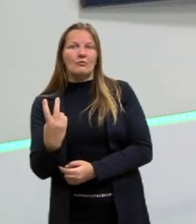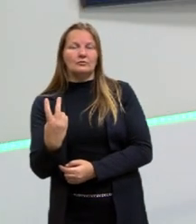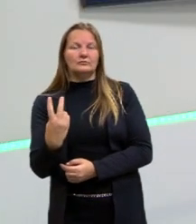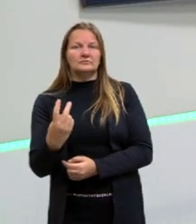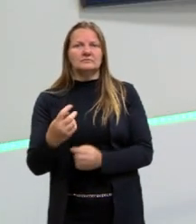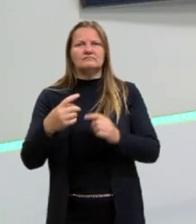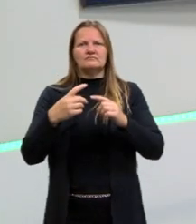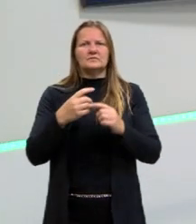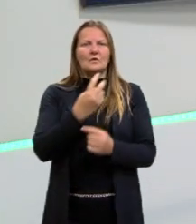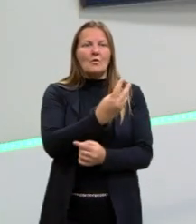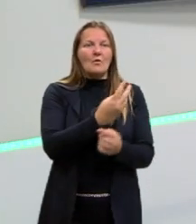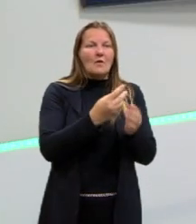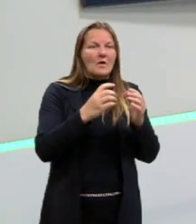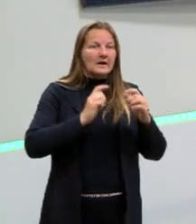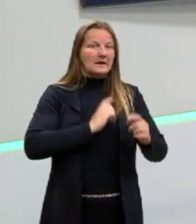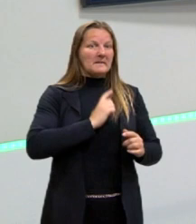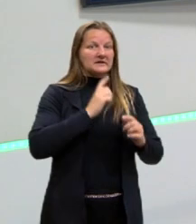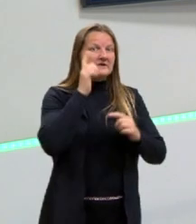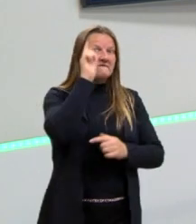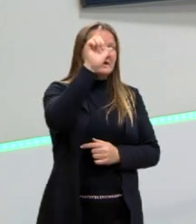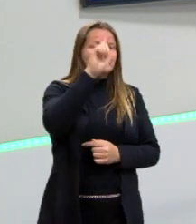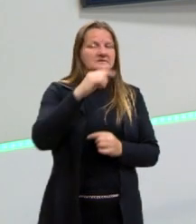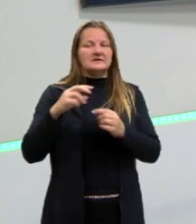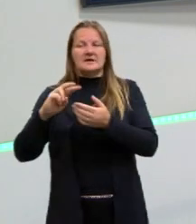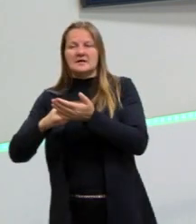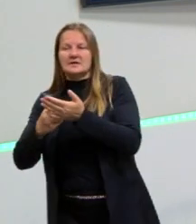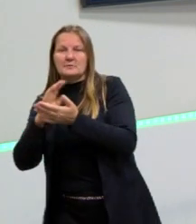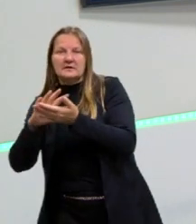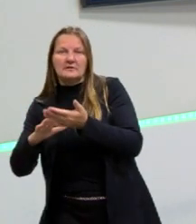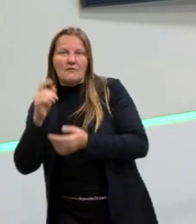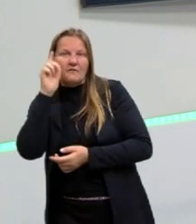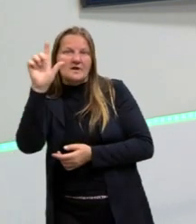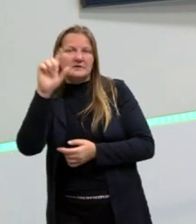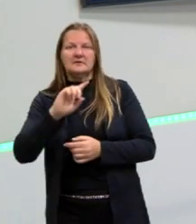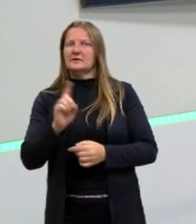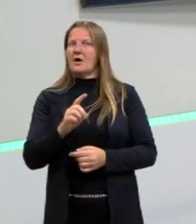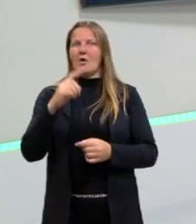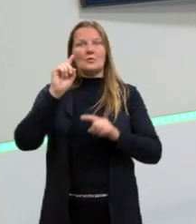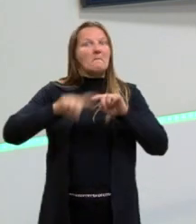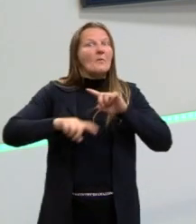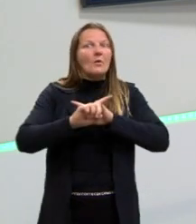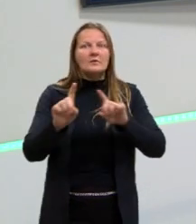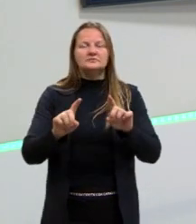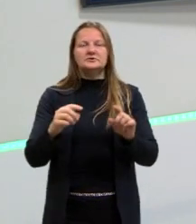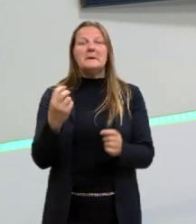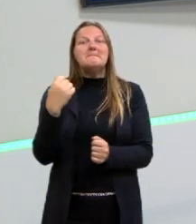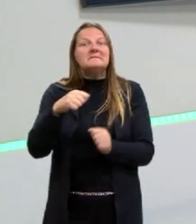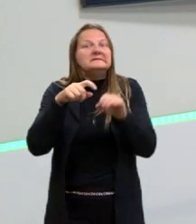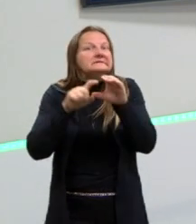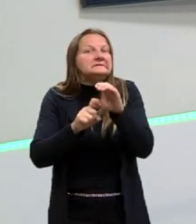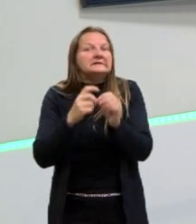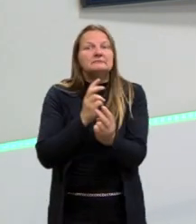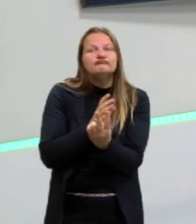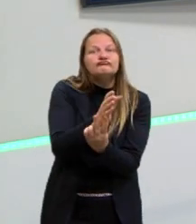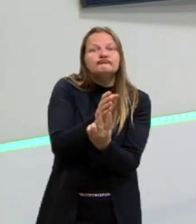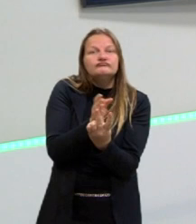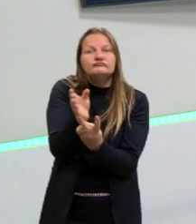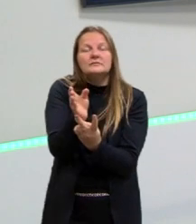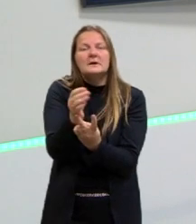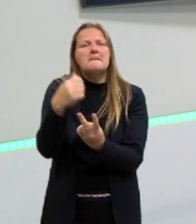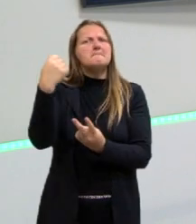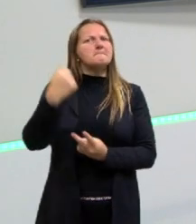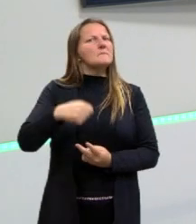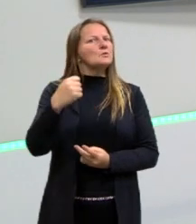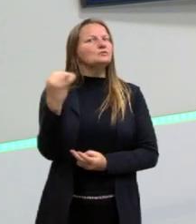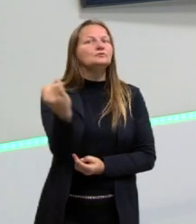duas vence essa briga. A gente precisa tanto da gramática quanto da interpretação